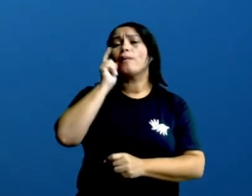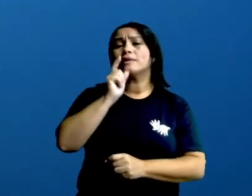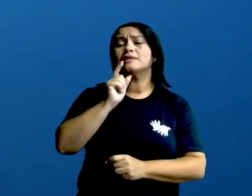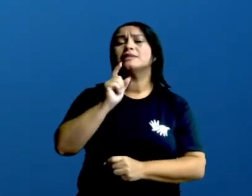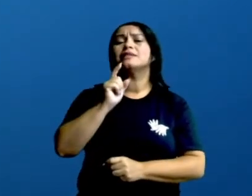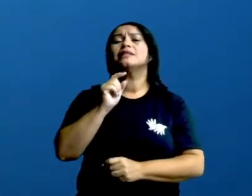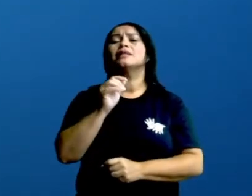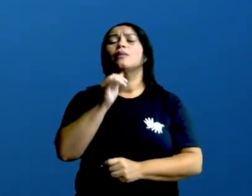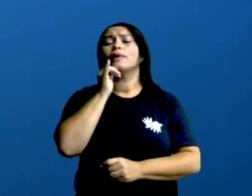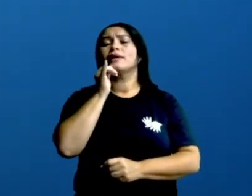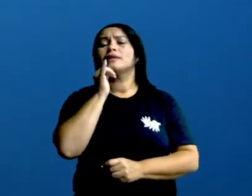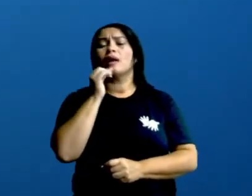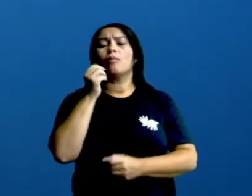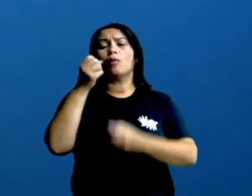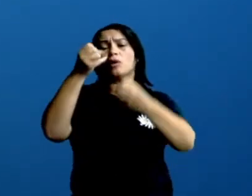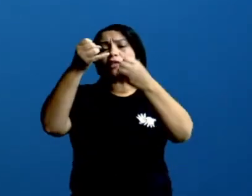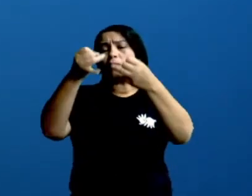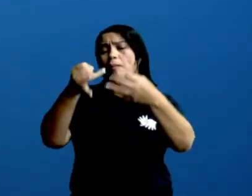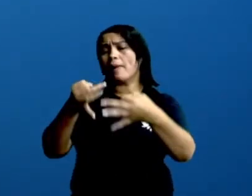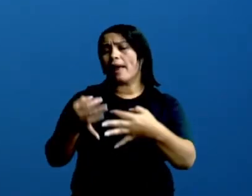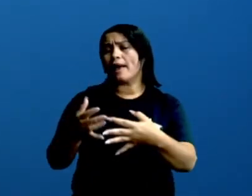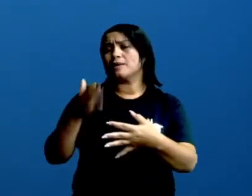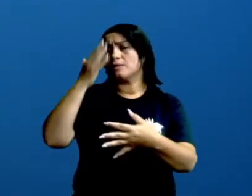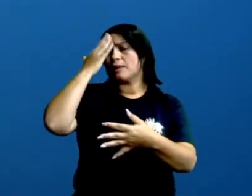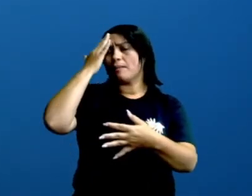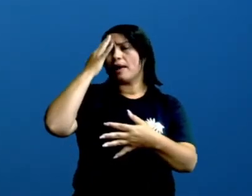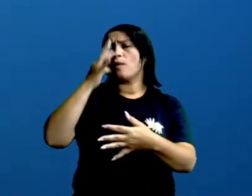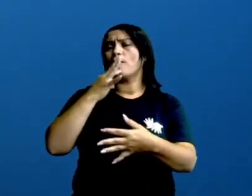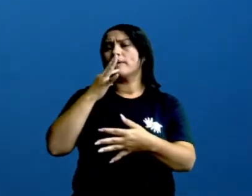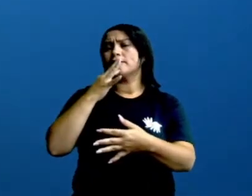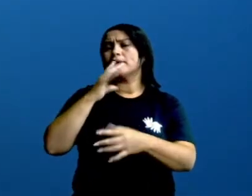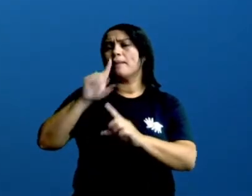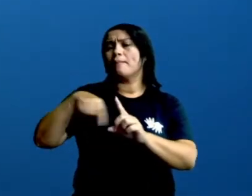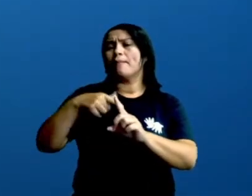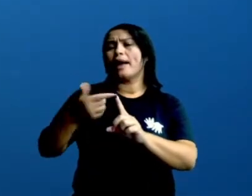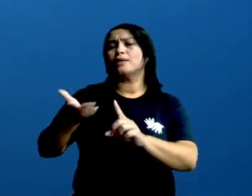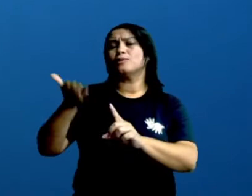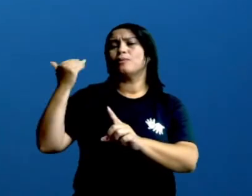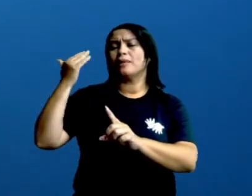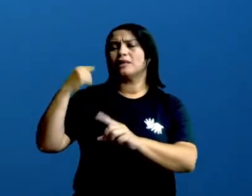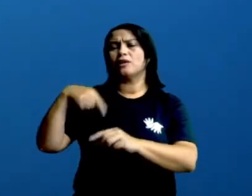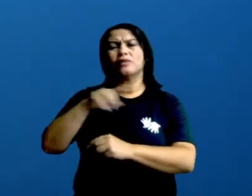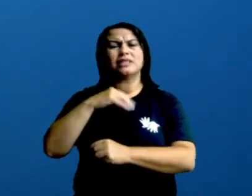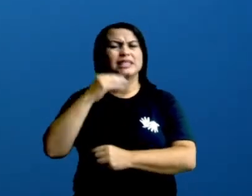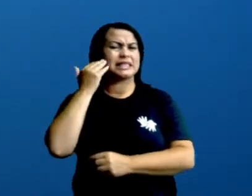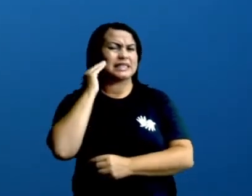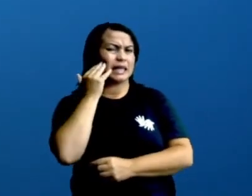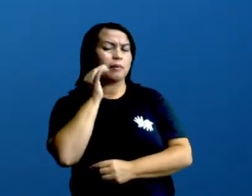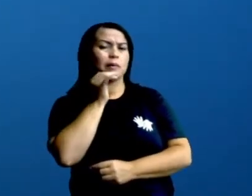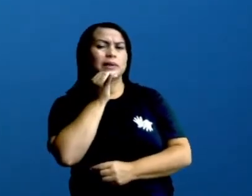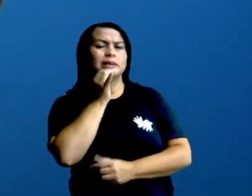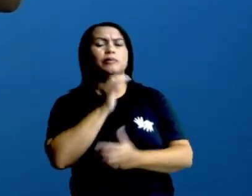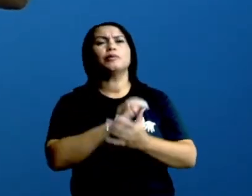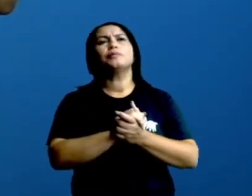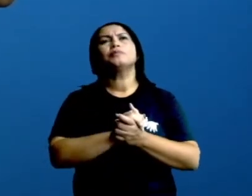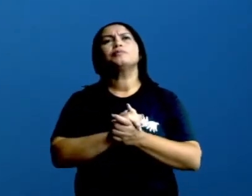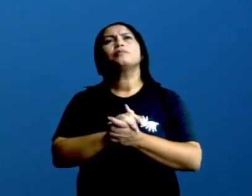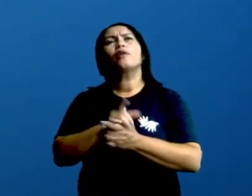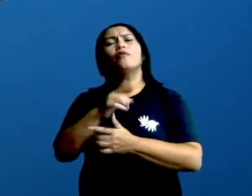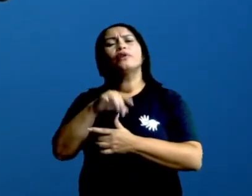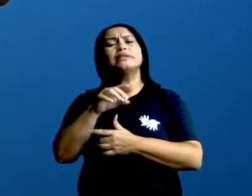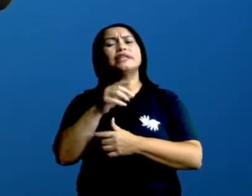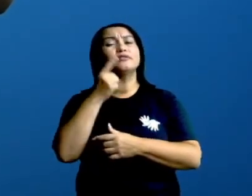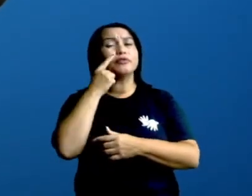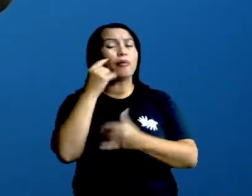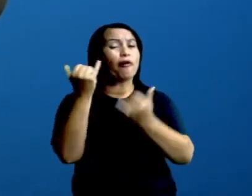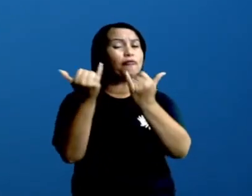conseguir saber mais sobre o passado. Então, sabe quando você ouviu falar uma